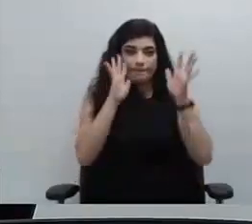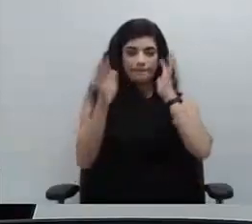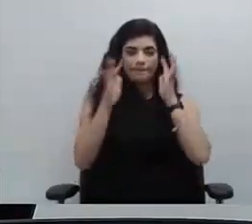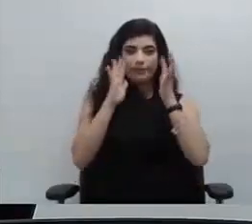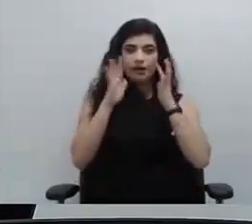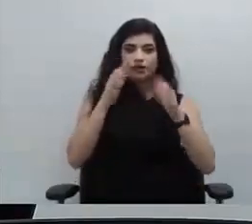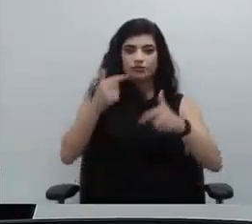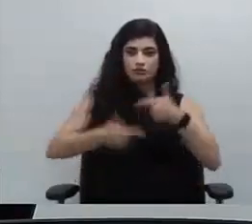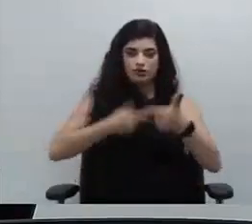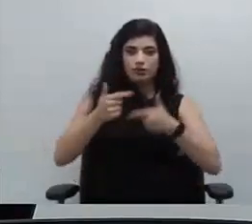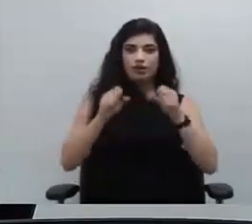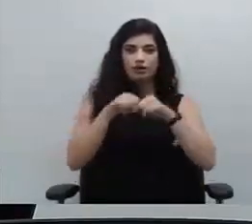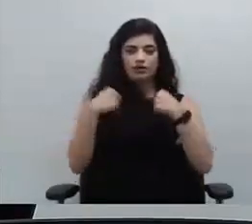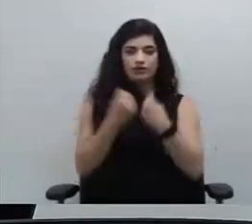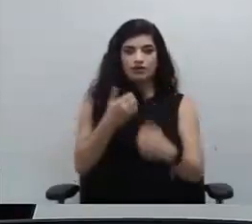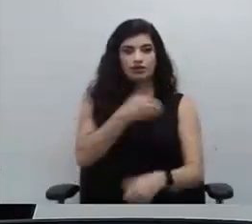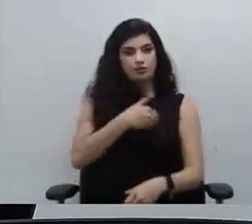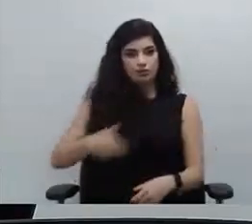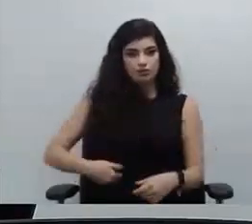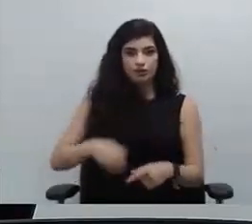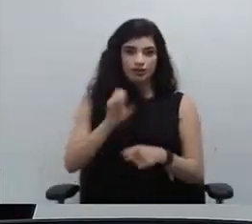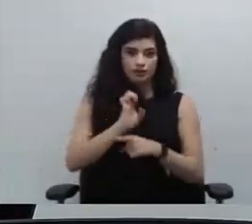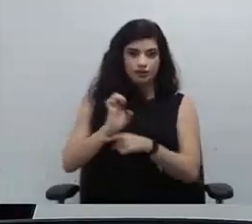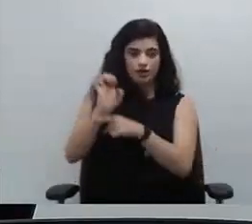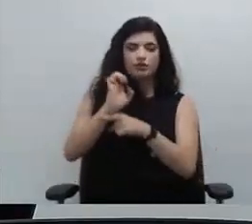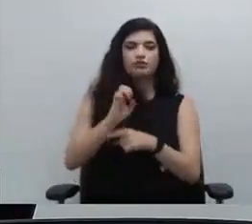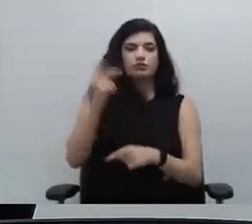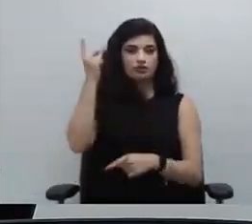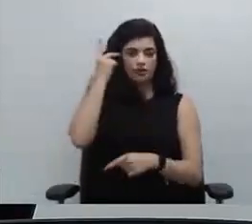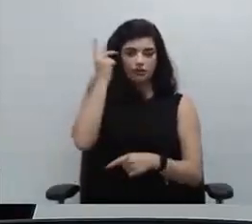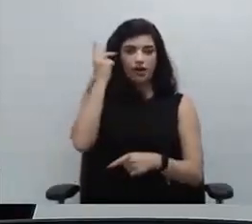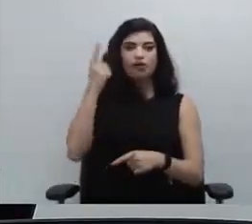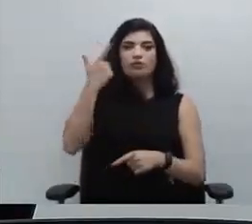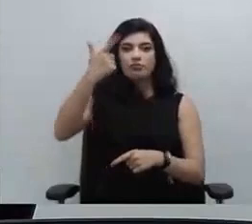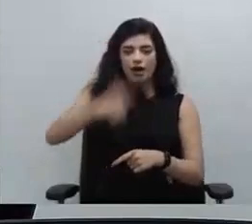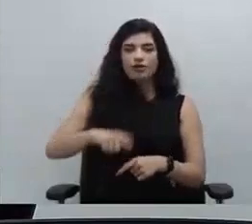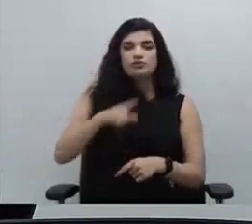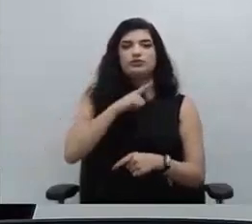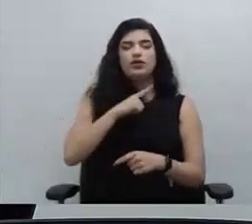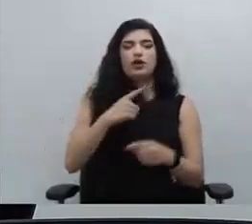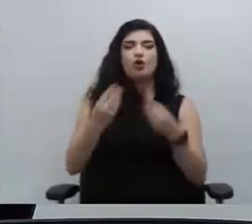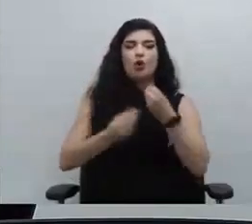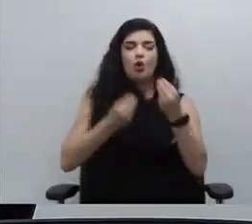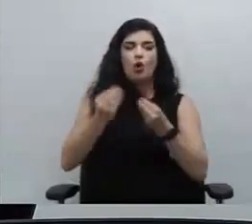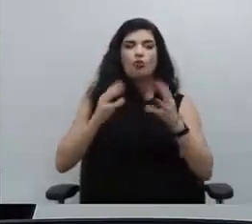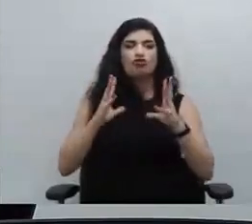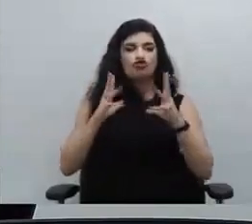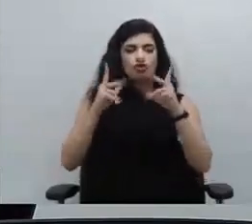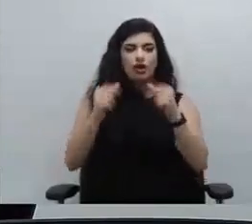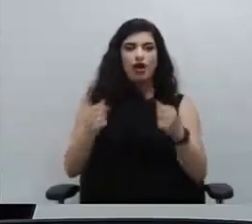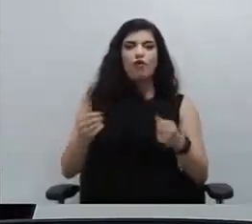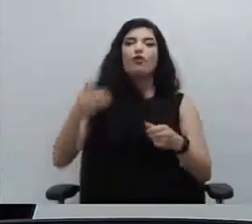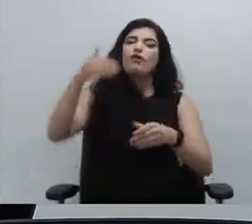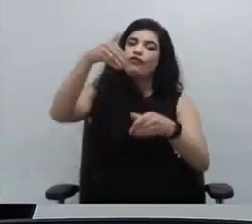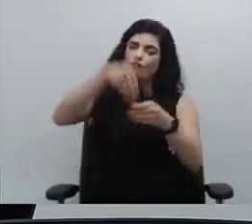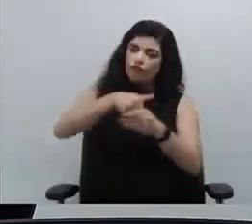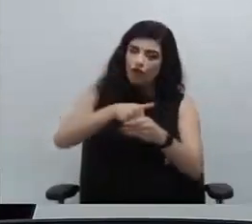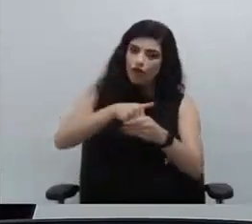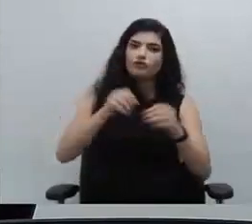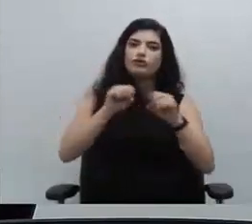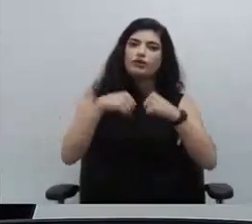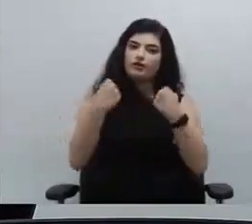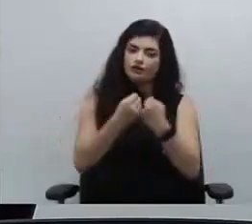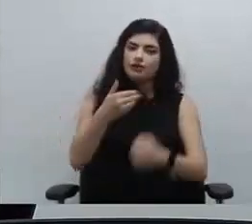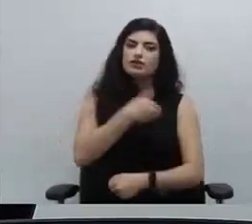Atuação da Defensoria Pública do Estado de São Paulo. No mais, acolhendo a manifestação da Ouvidoria Geral, voto por recomendar à Defensoria